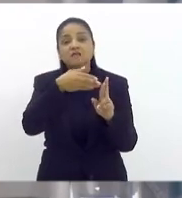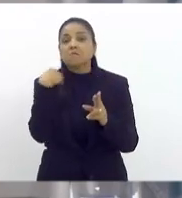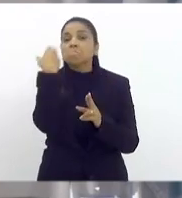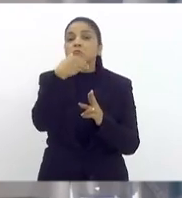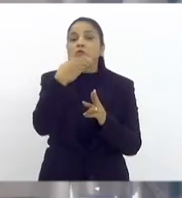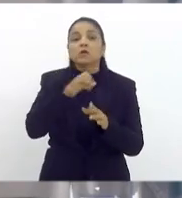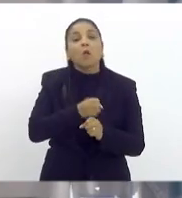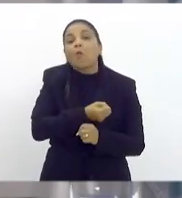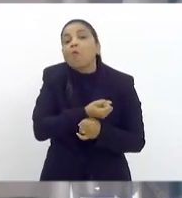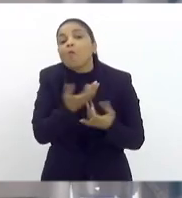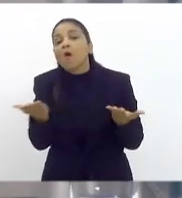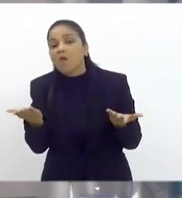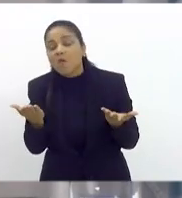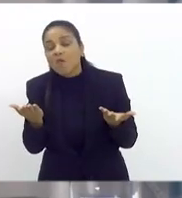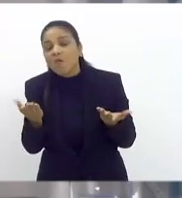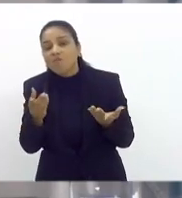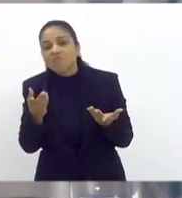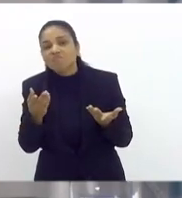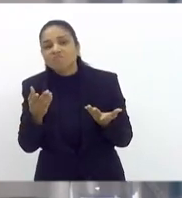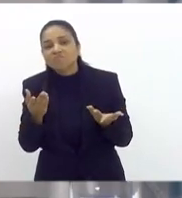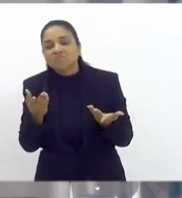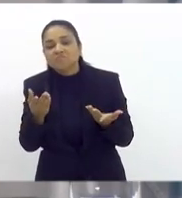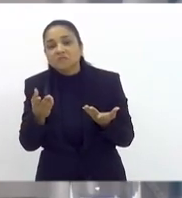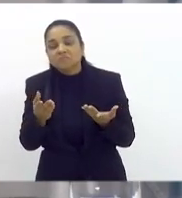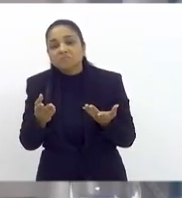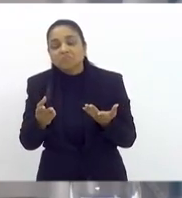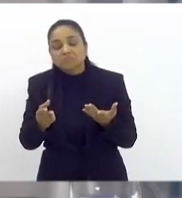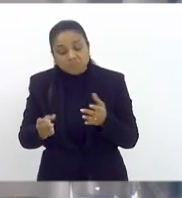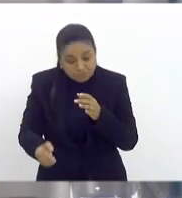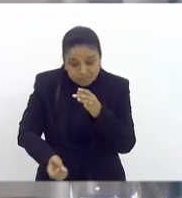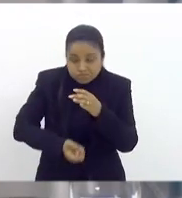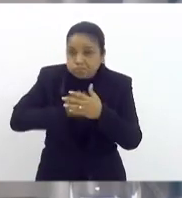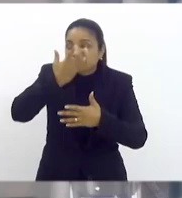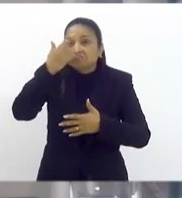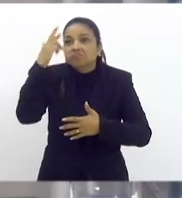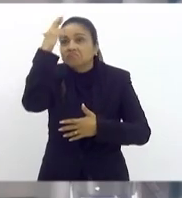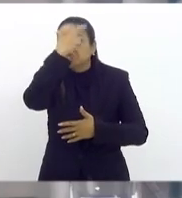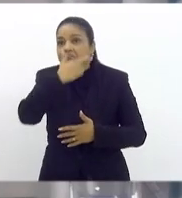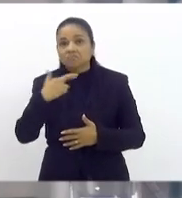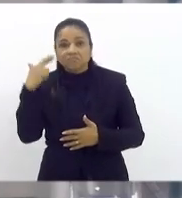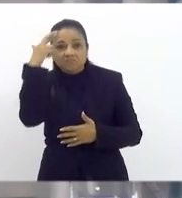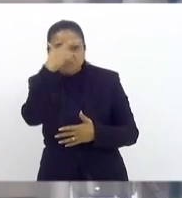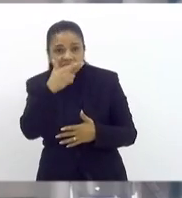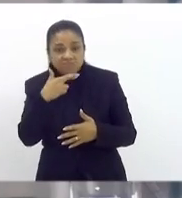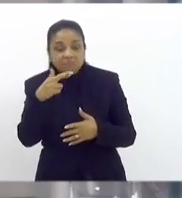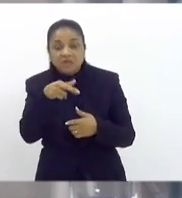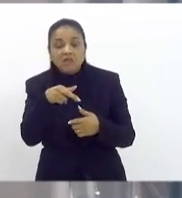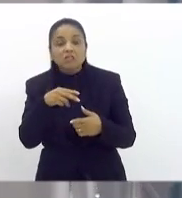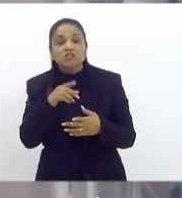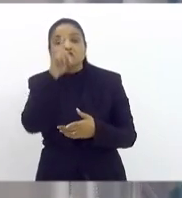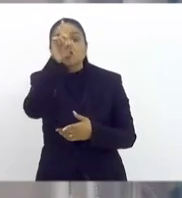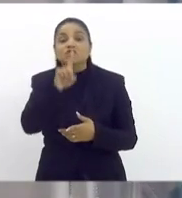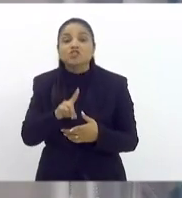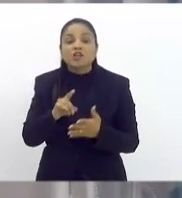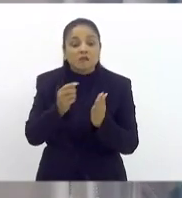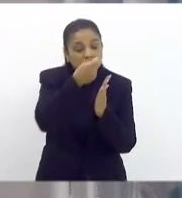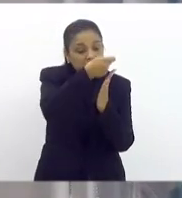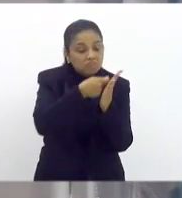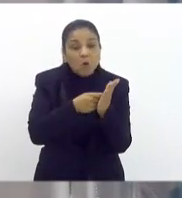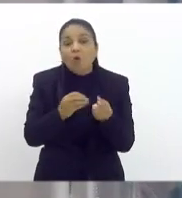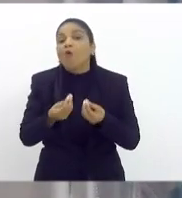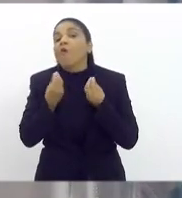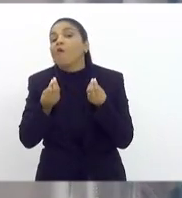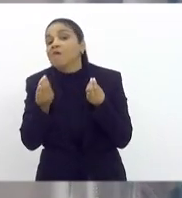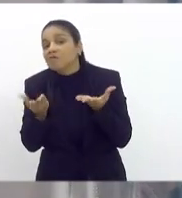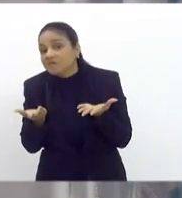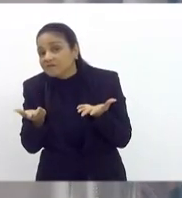vai ser feito ou não. Enfim, simplesmente brotava um fiscal e aquele direito autoral, como é que fica?